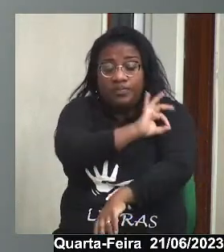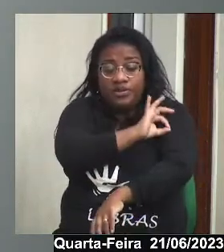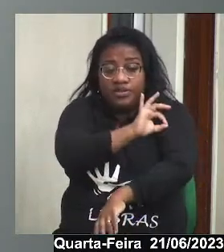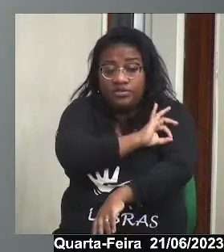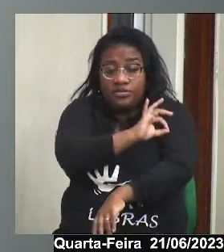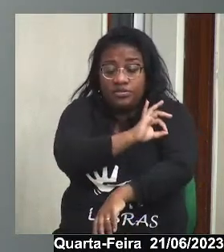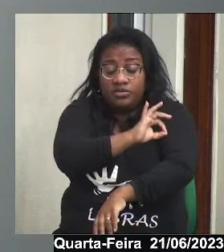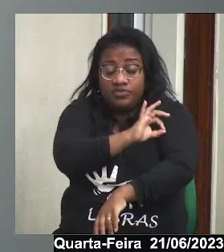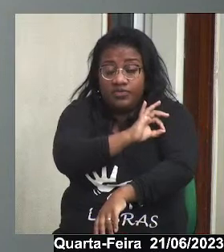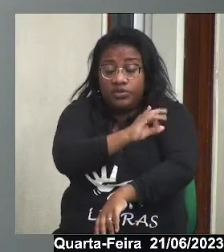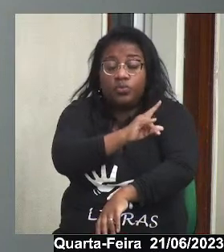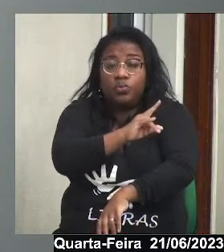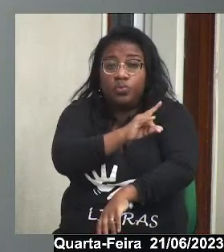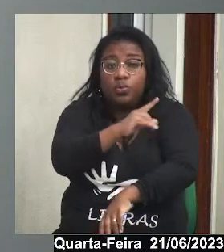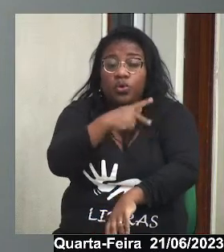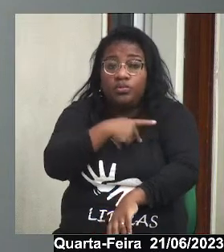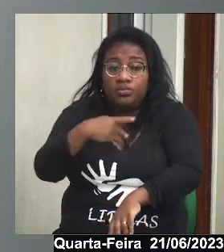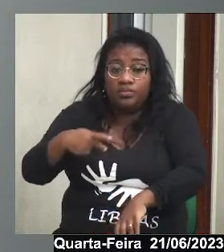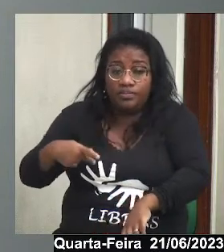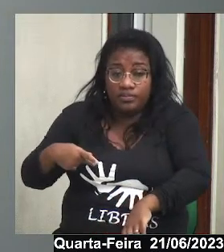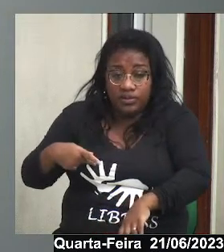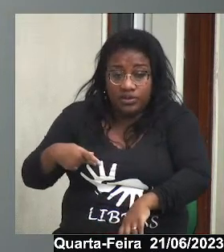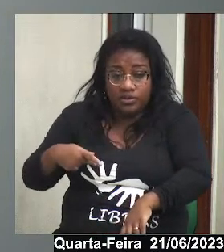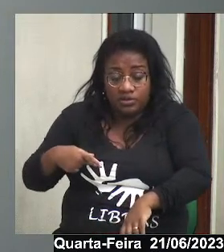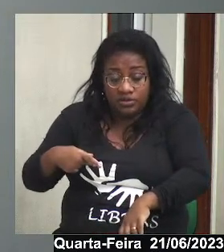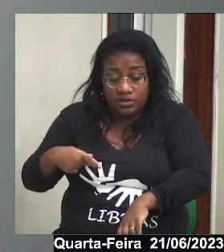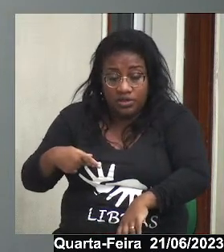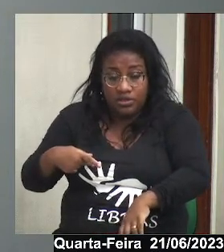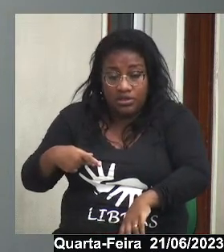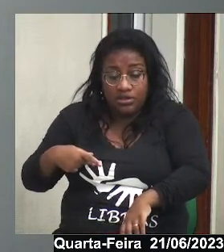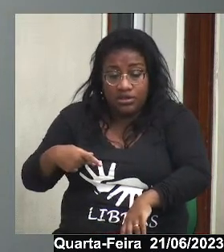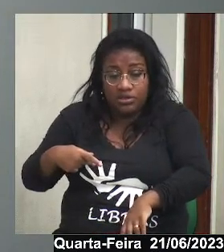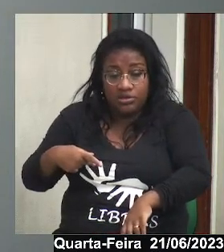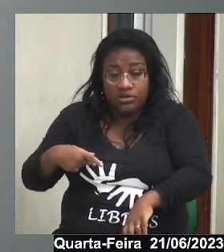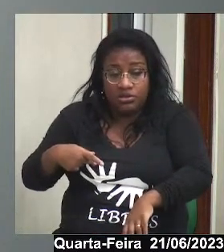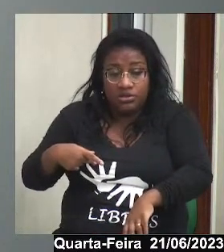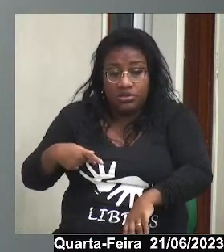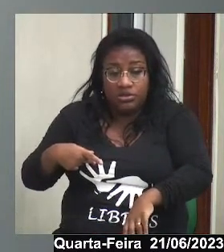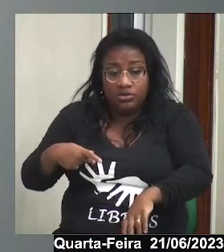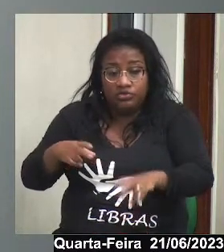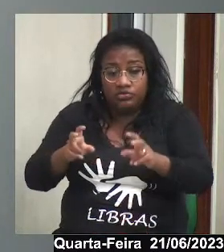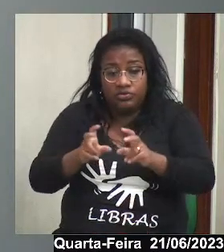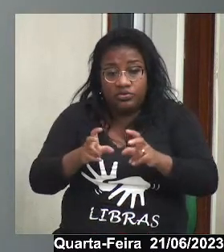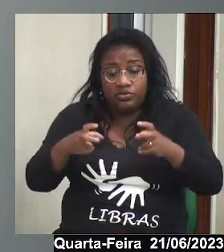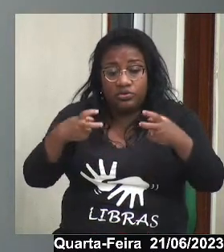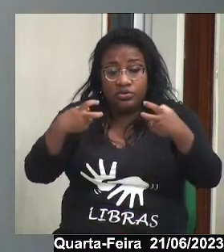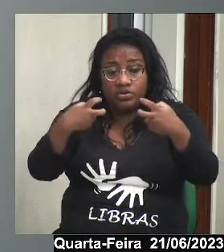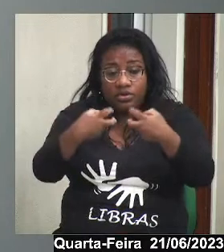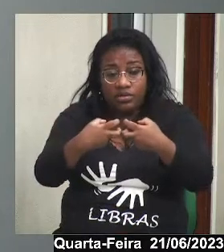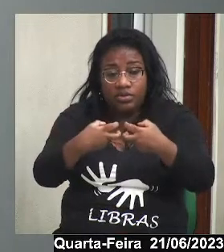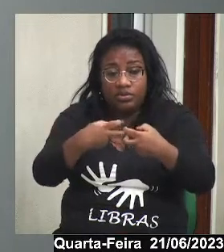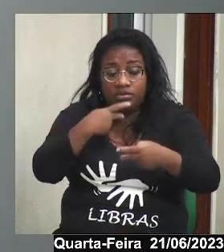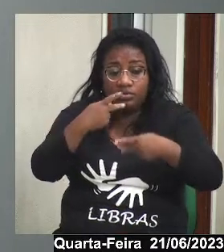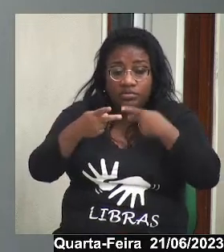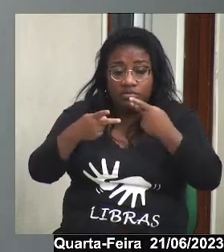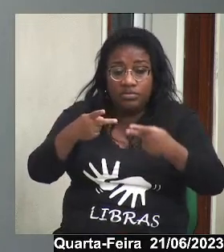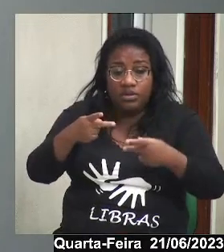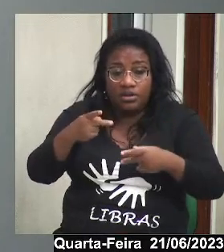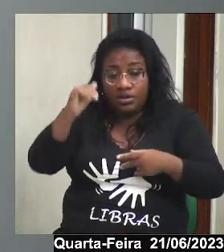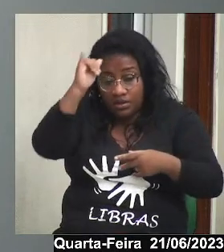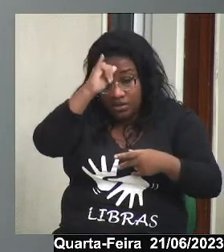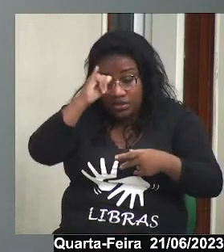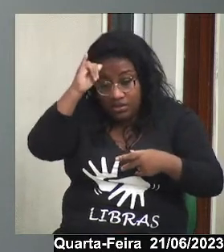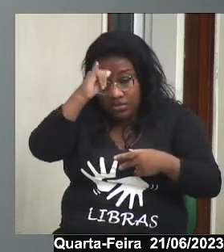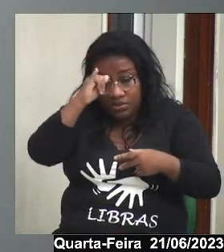aqui, que representa sim o governo. Porque na hora de fazer as maldades, de aprovar os projetos, o presidente da Câmara representa. Quando ele fala besteira,